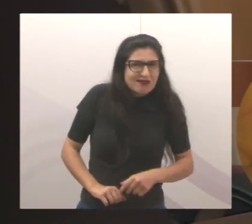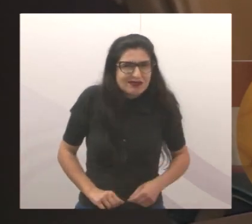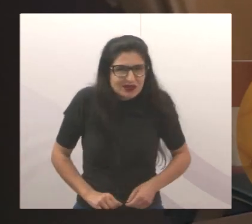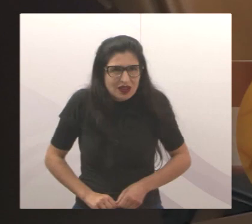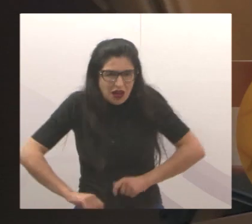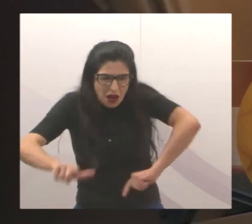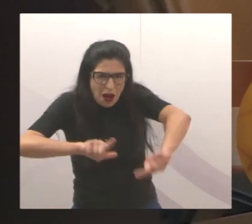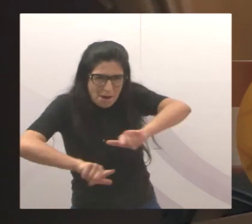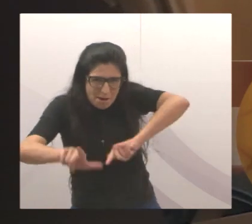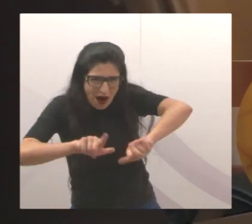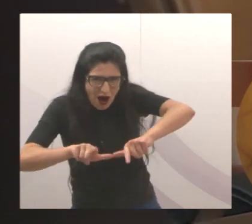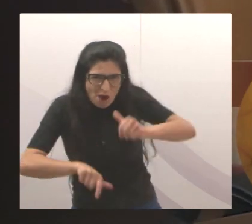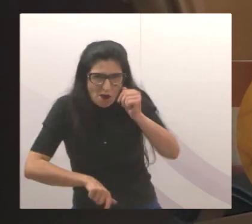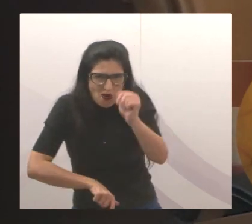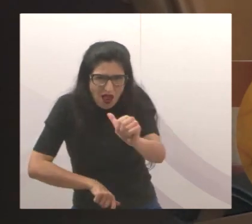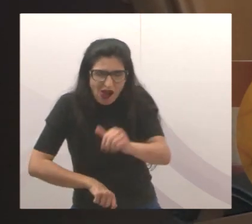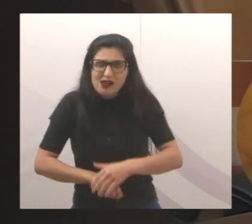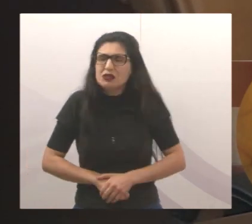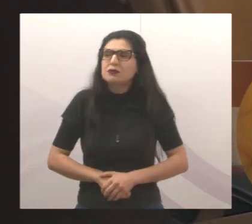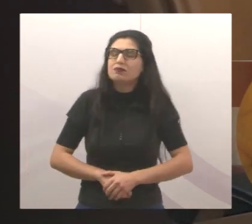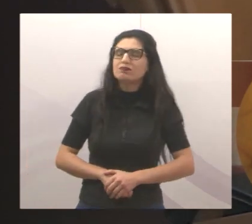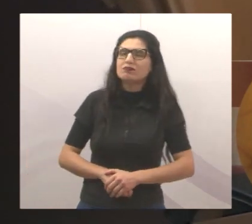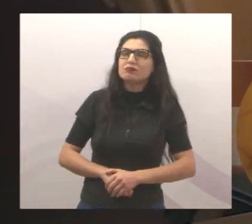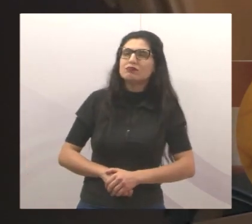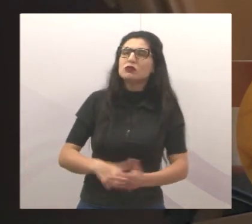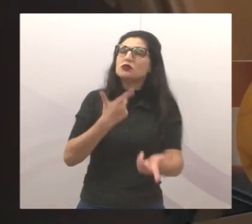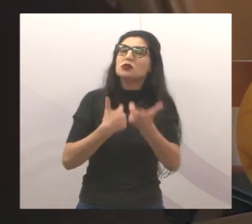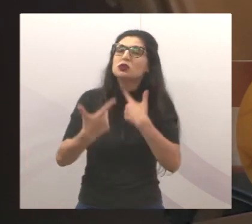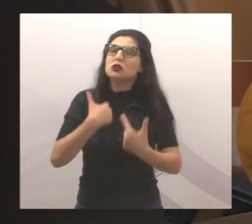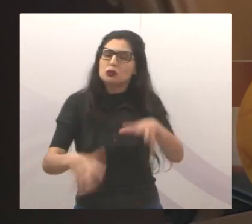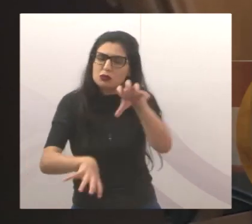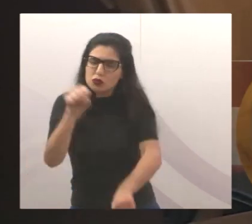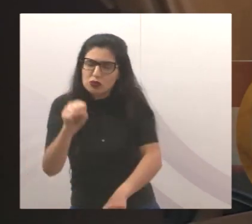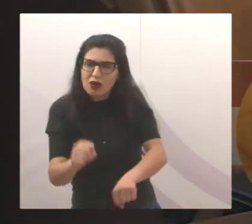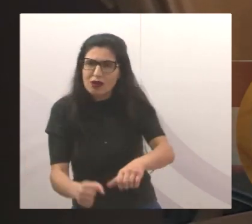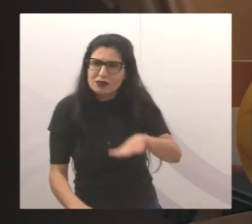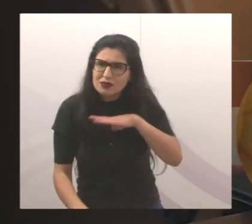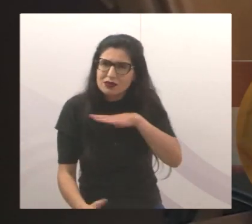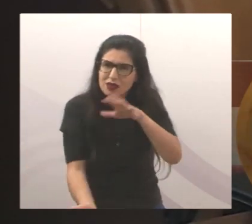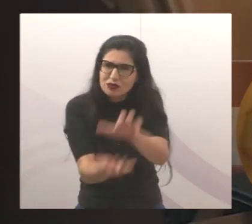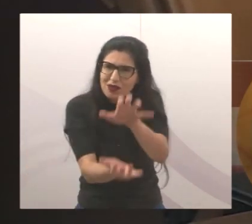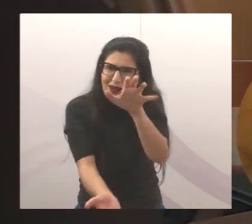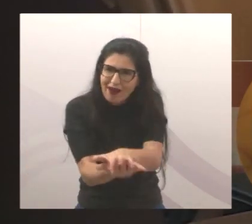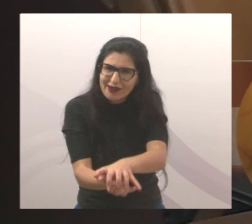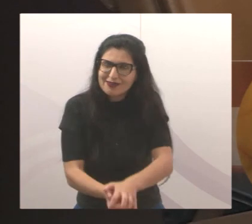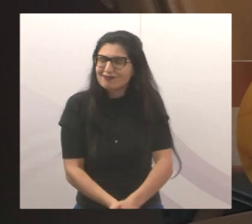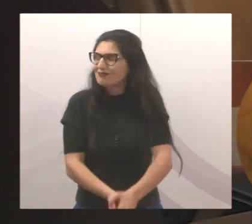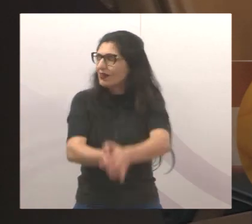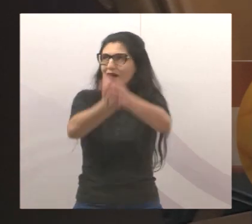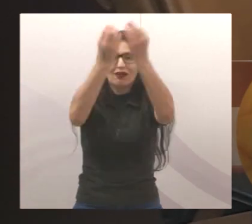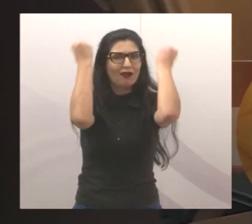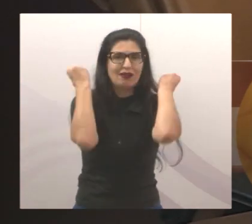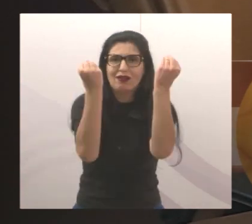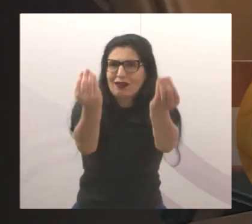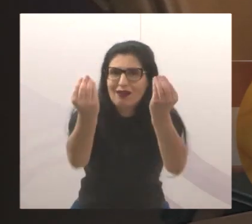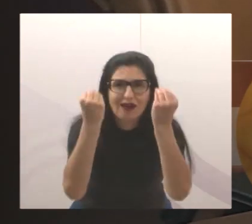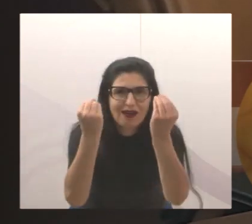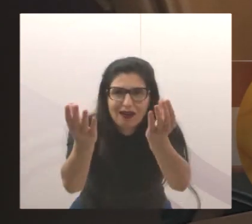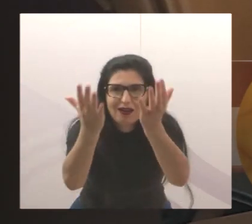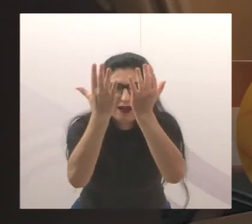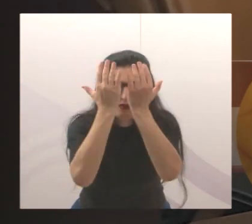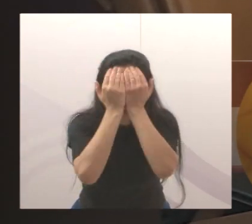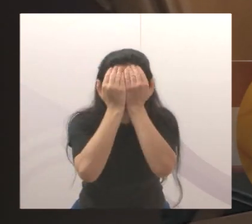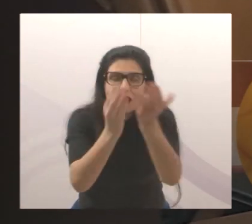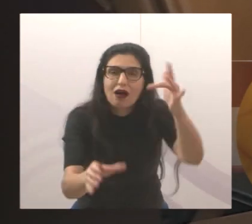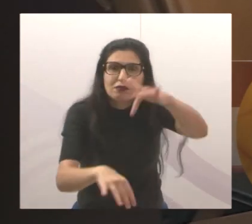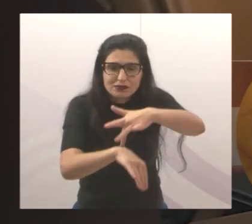uma tentativa clara de prejudicar a cidade, impetrou essa ação. E a gente sabe que aqui esse pedido de cassação teve